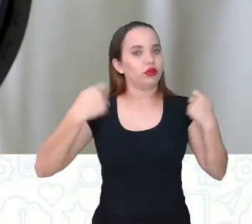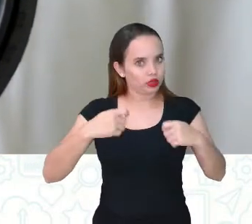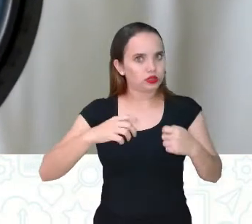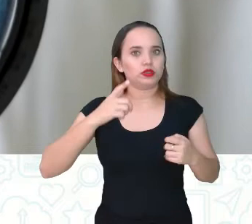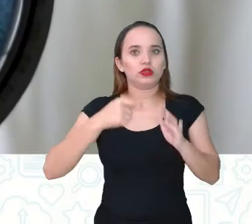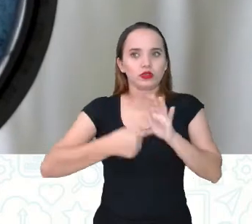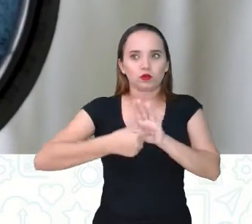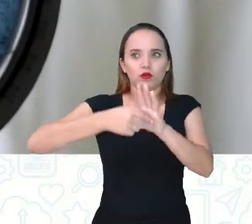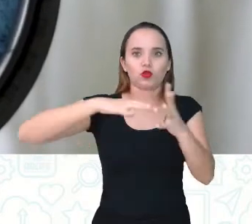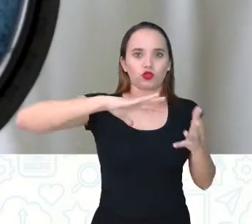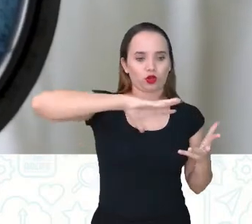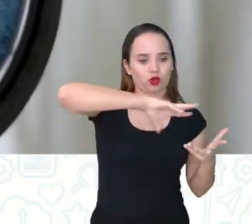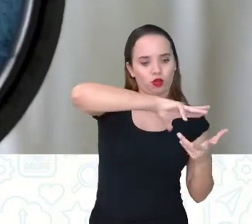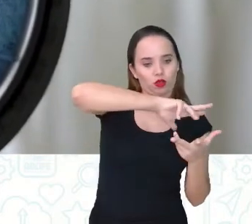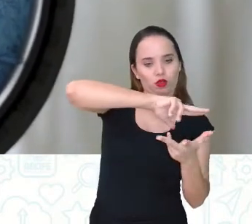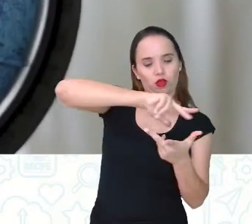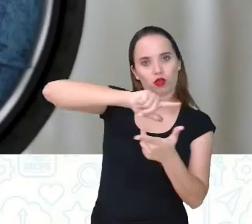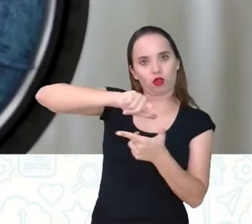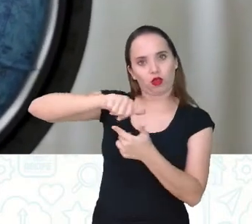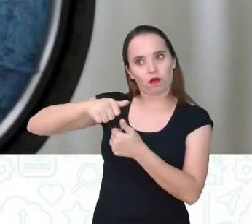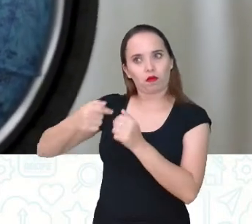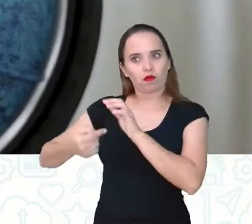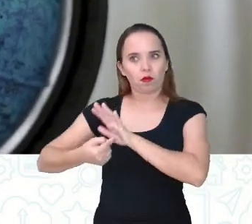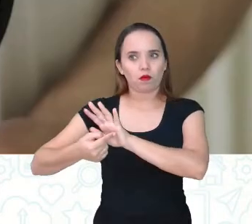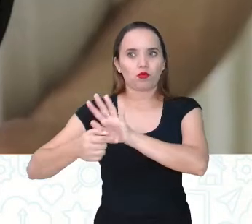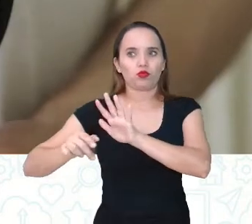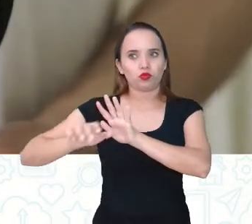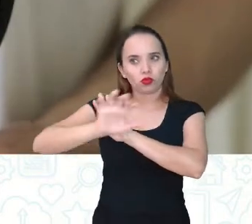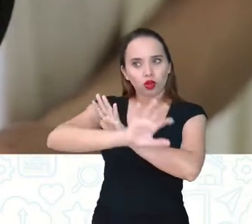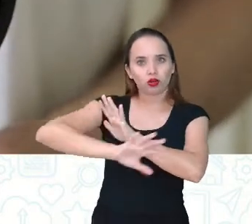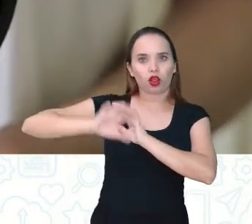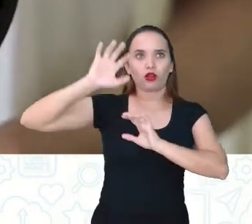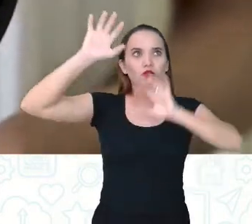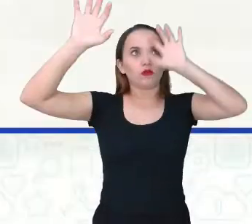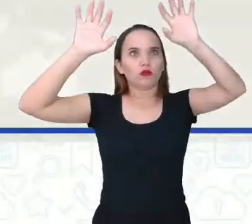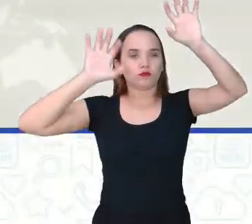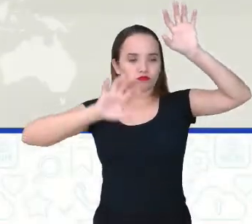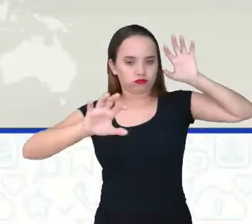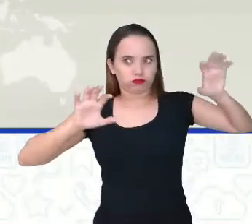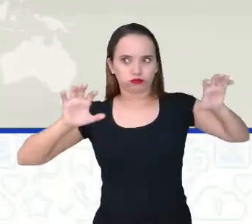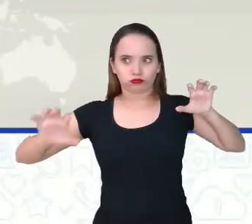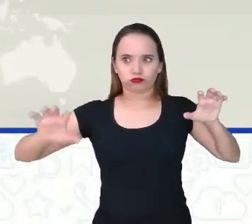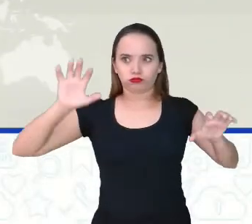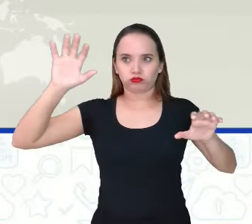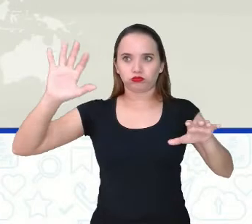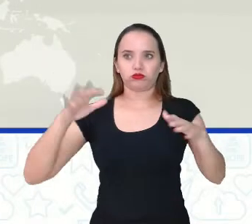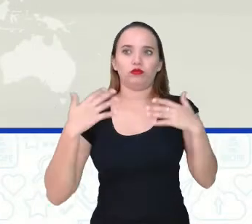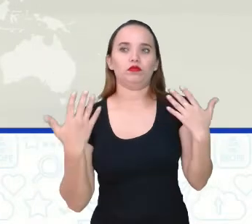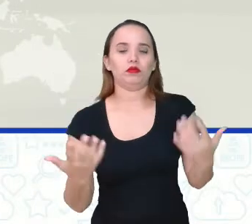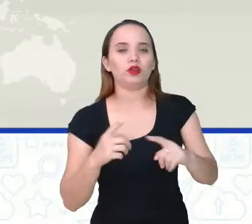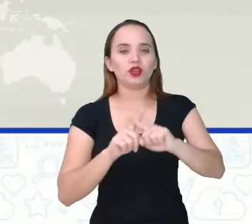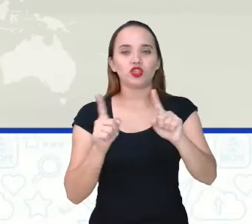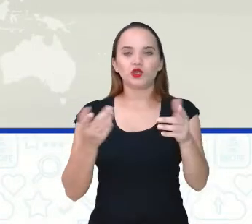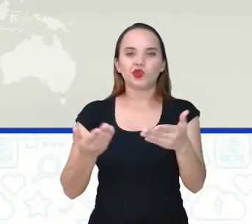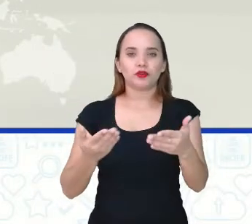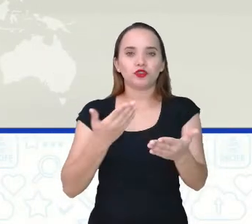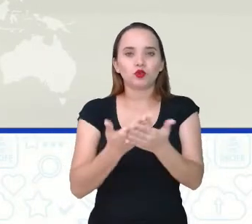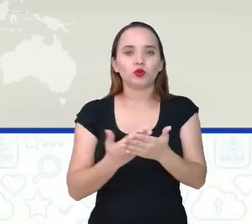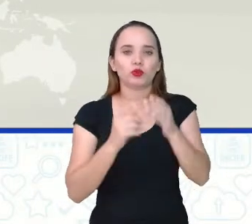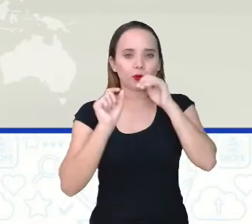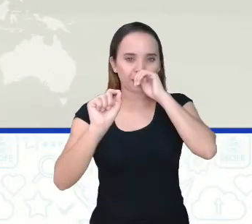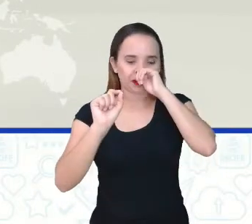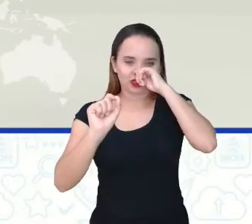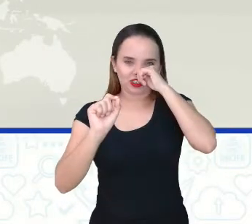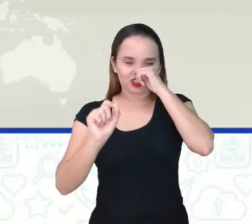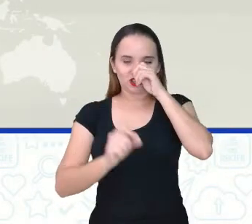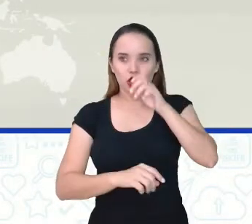pouco aí essa parte aí da Oceania, da Austrália, não é, professora? Isso, Mas aí a gente vai trabalhar hoje, olha, qual é o assunto da gente, Dalila.